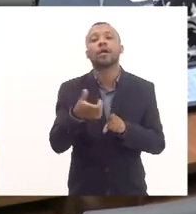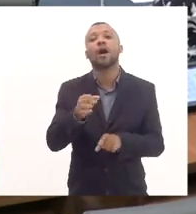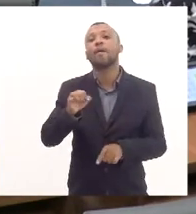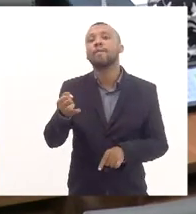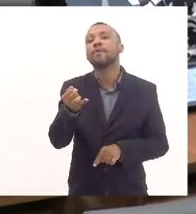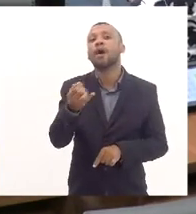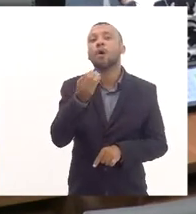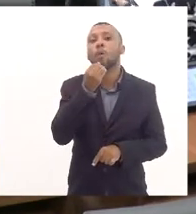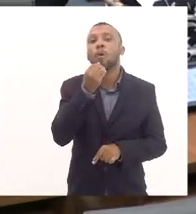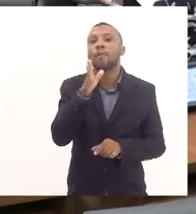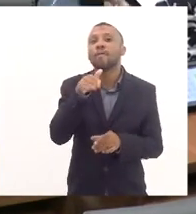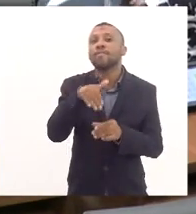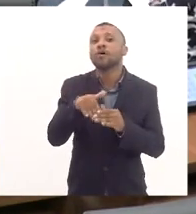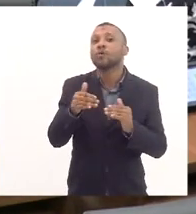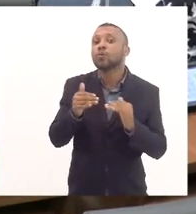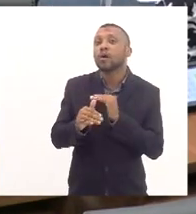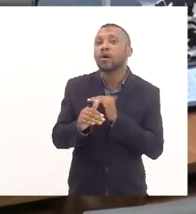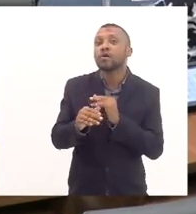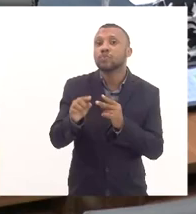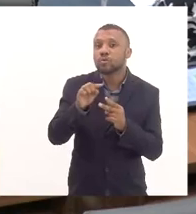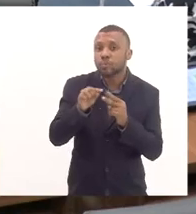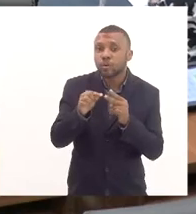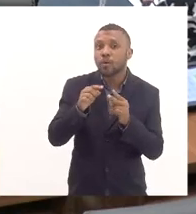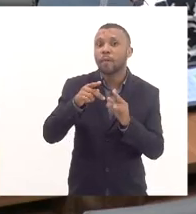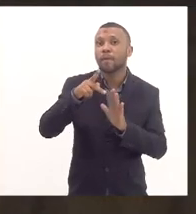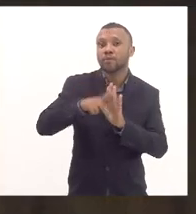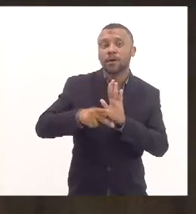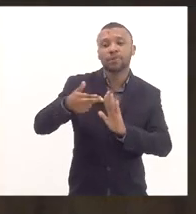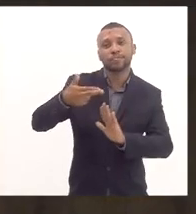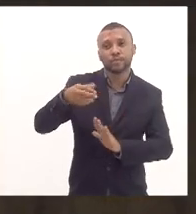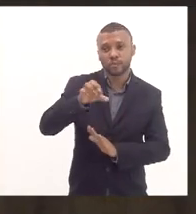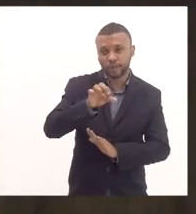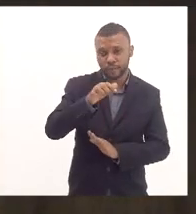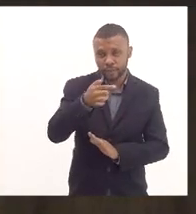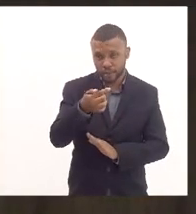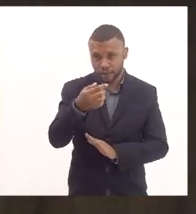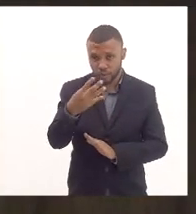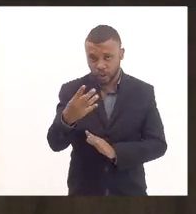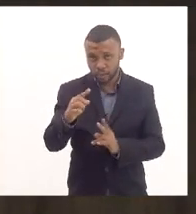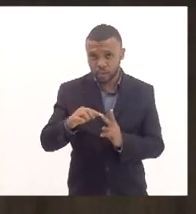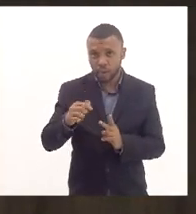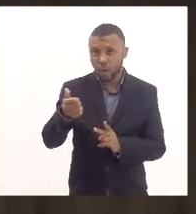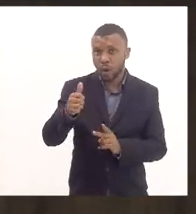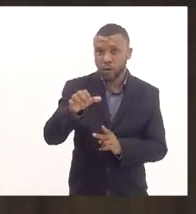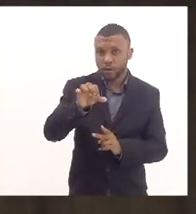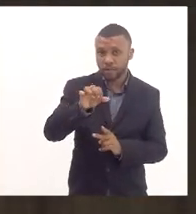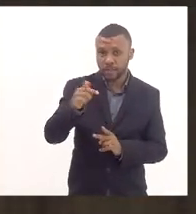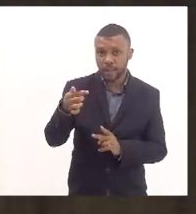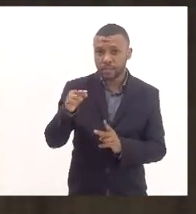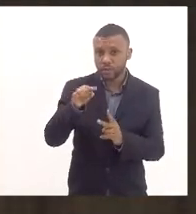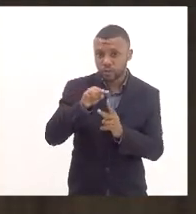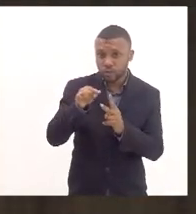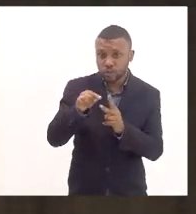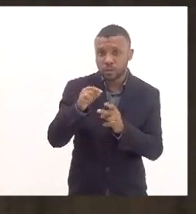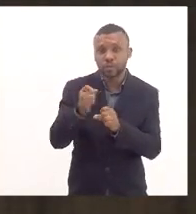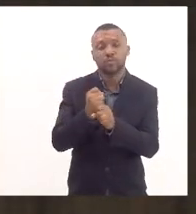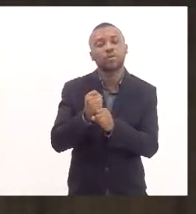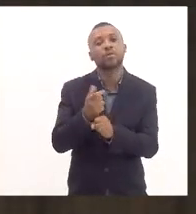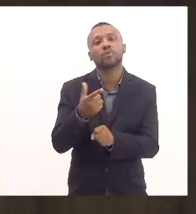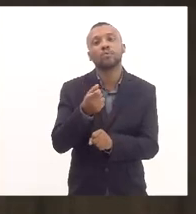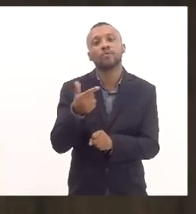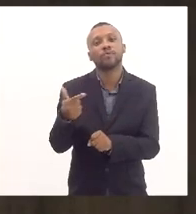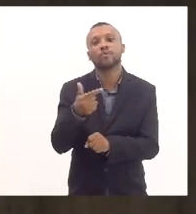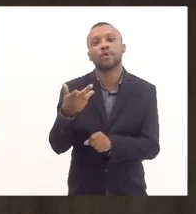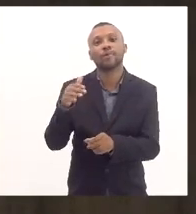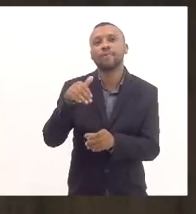também Presidente para registrar meu voto contrário nos dois projetos de resolução 974 1197 ambos de 2022